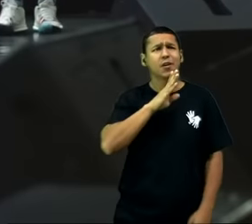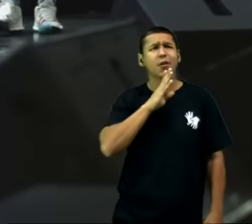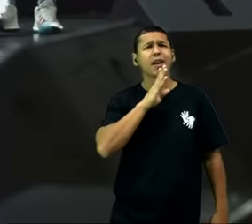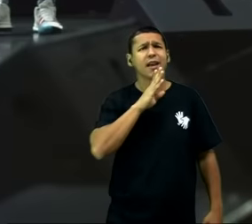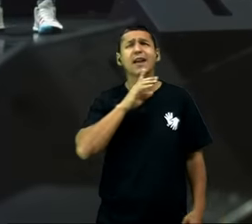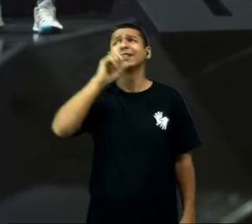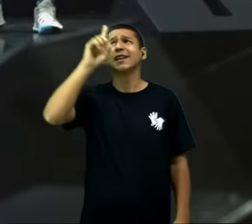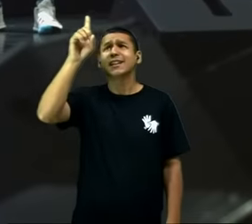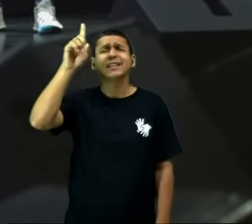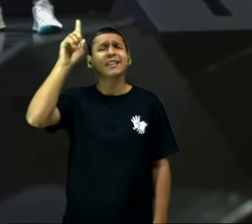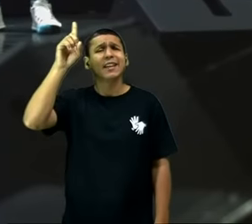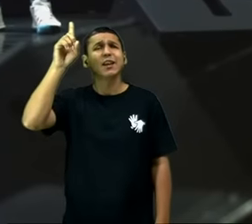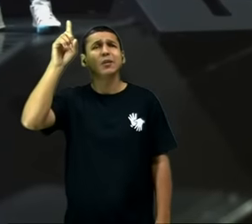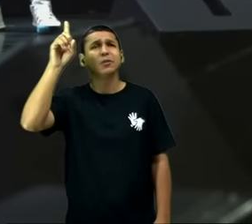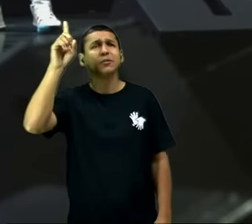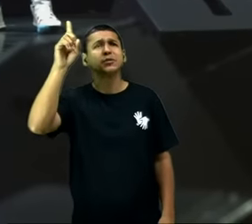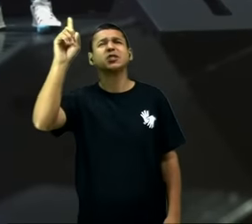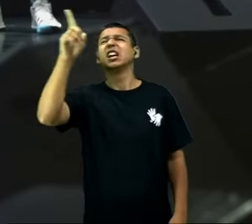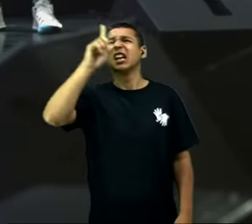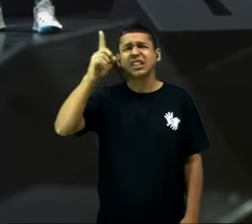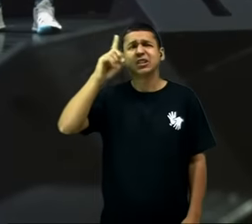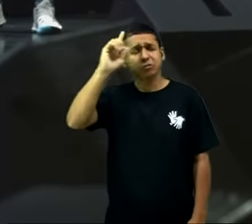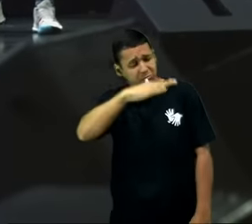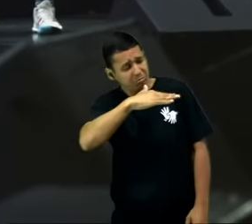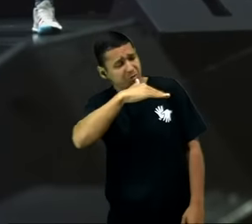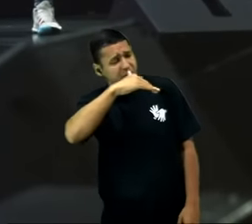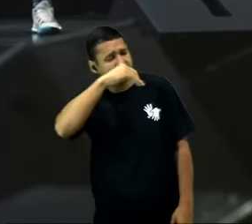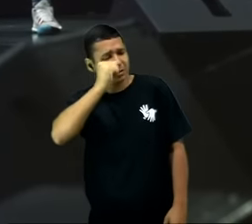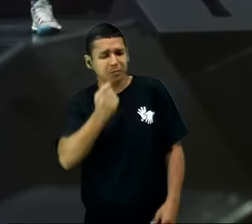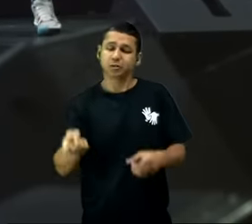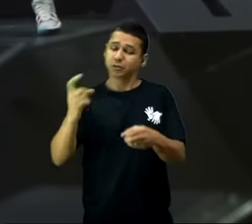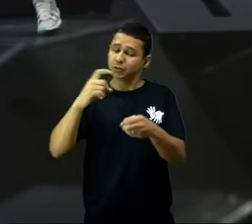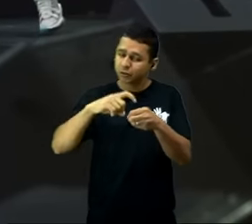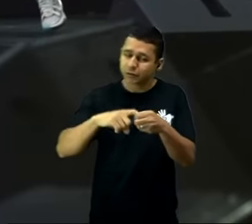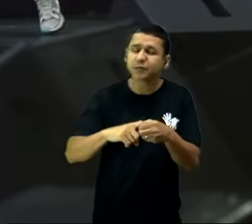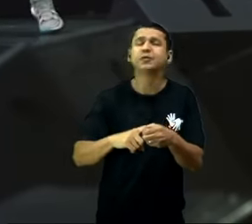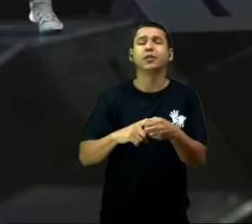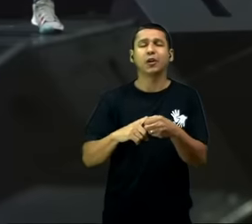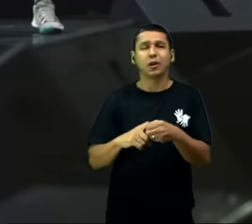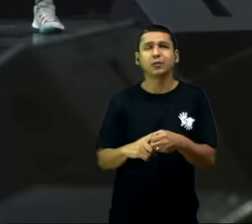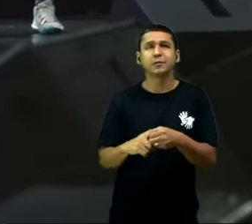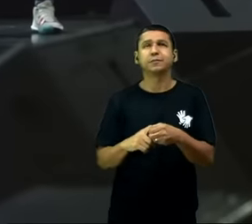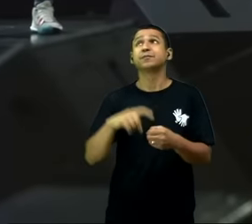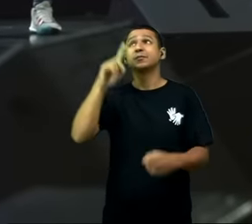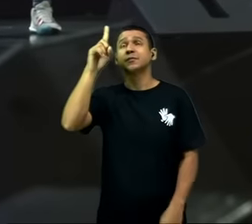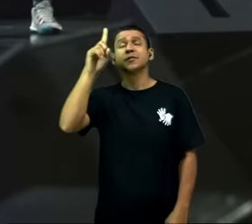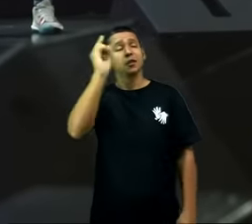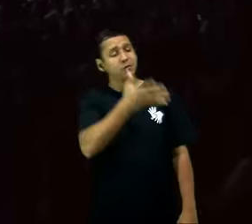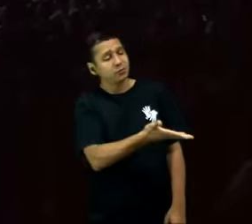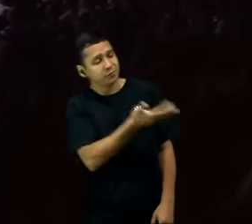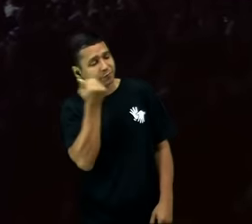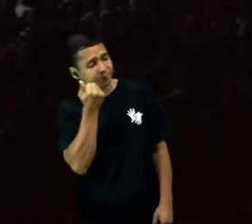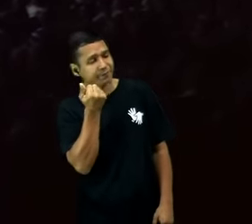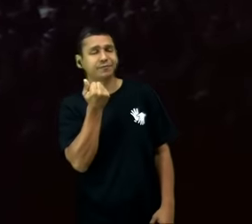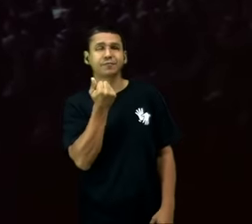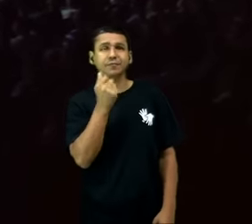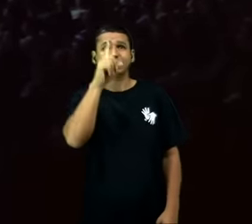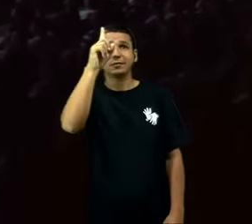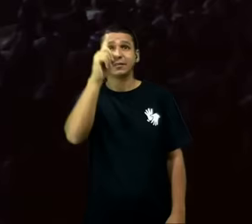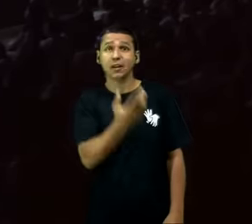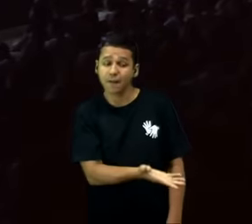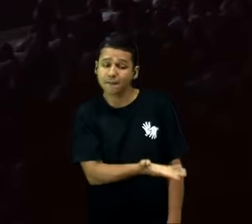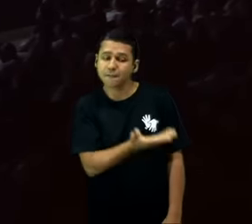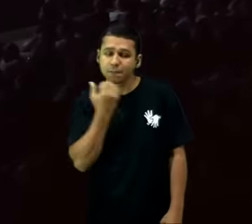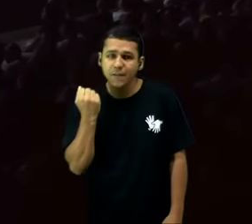Deus que está falando com você. É Deus que está te chamando de volta hoje. E Deus está dizendo, vem. Deus está